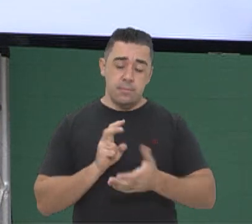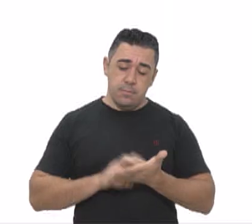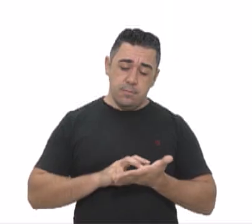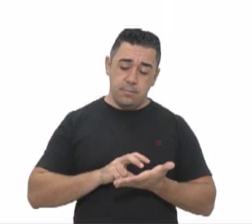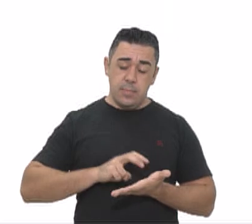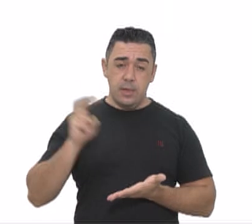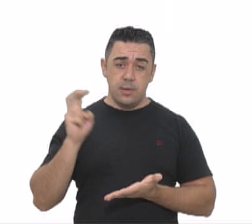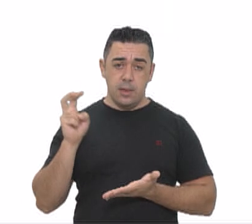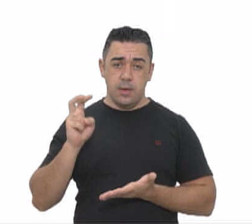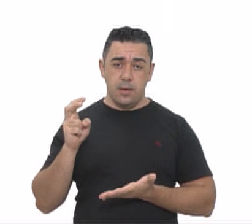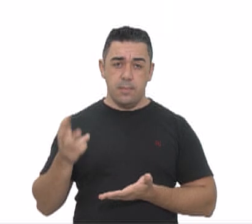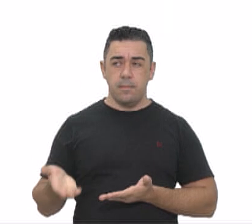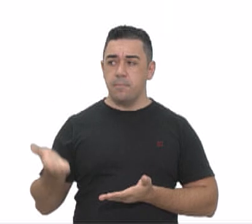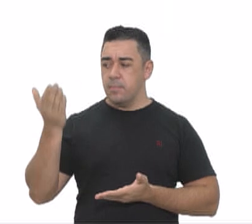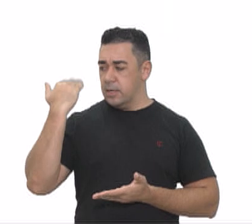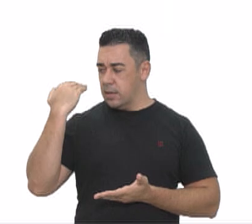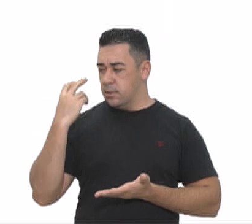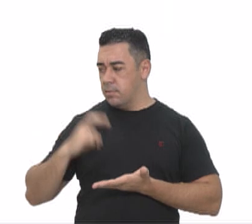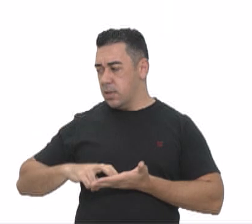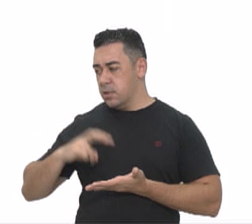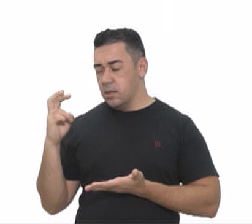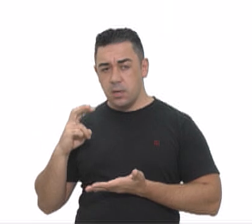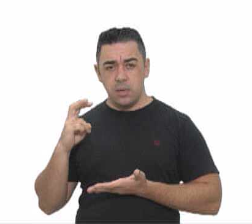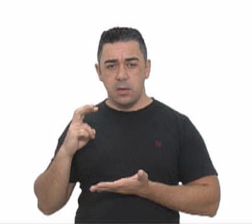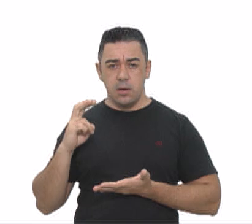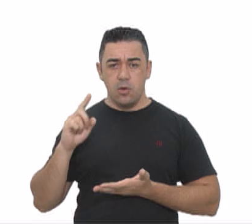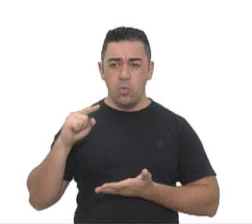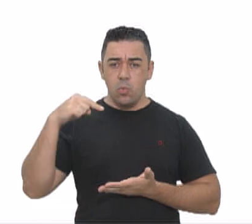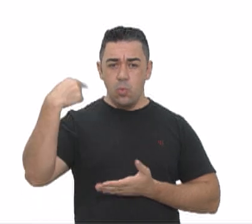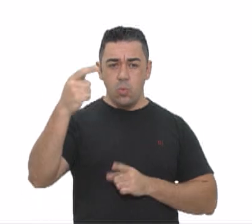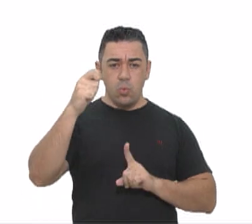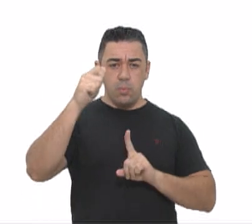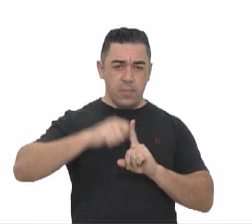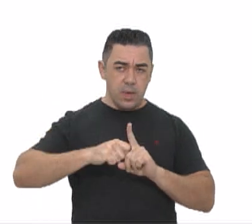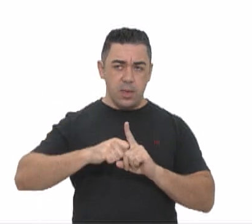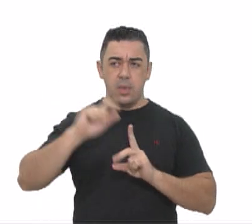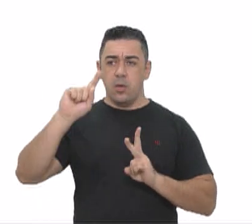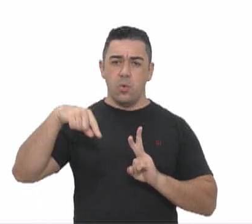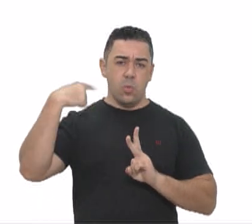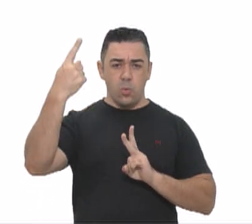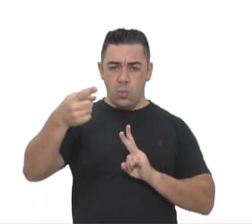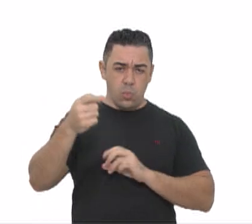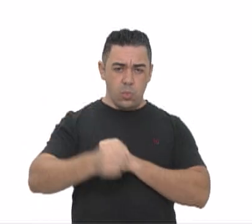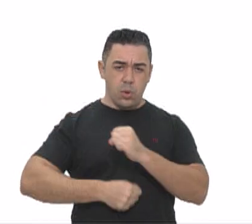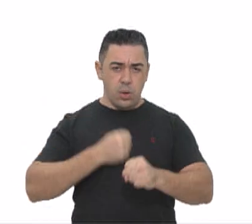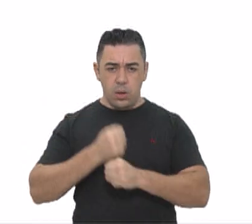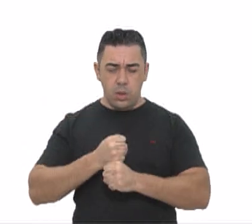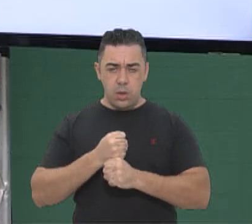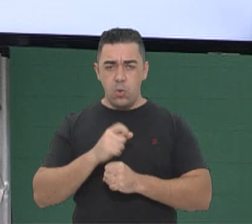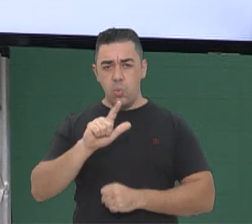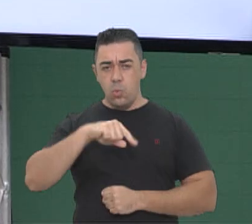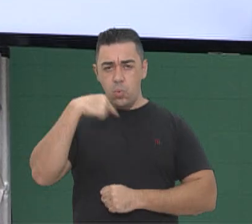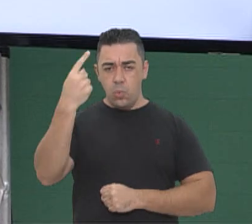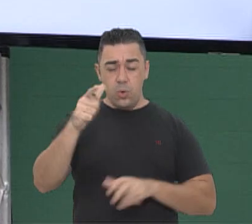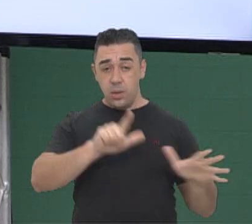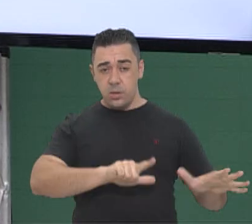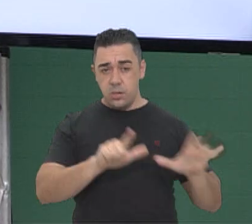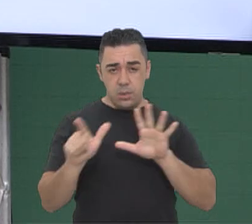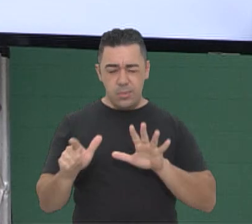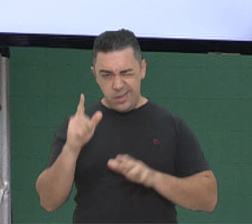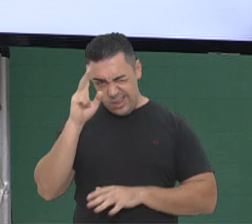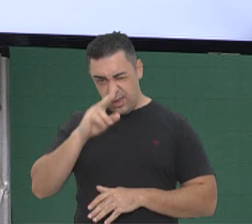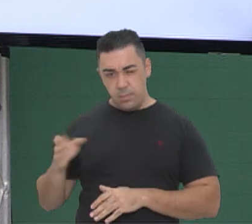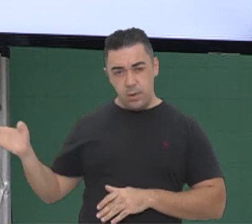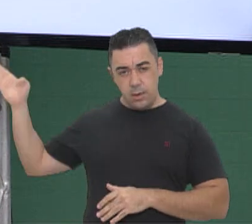Mañana, pasado mañana, el próximo mês, el próximo ano e la próxima semana.